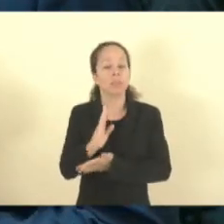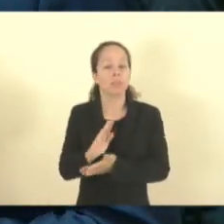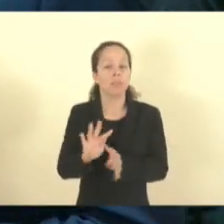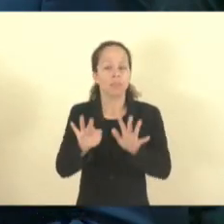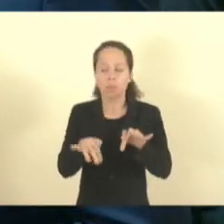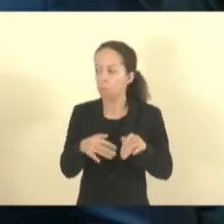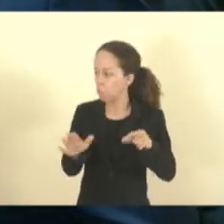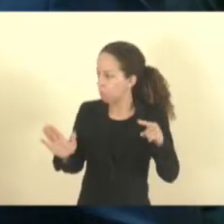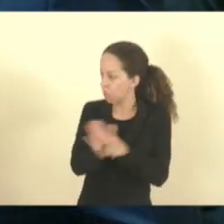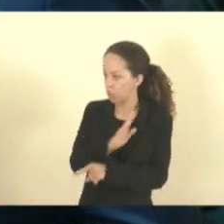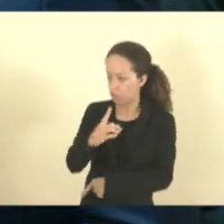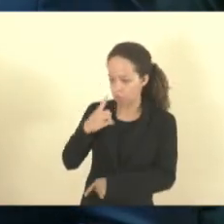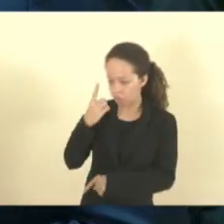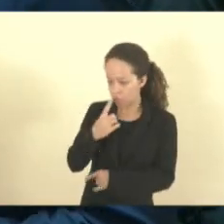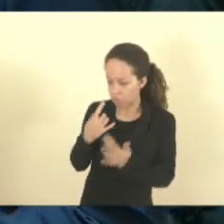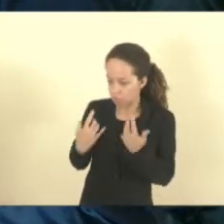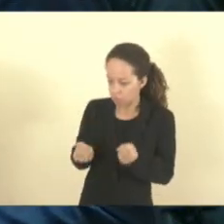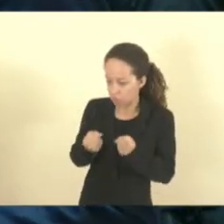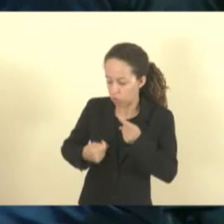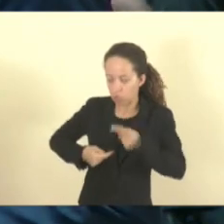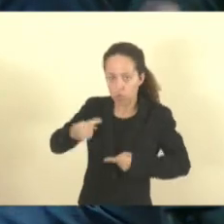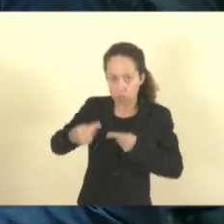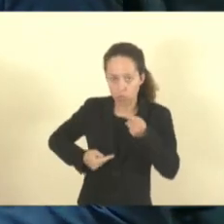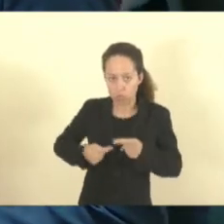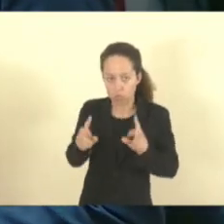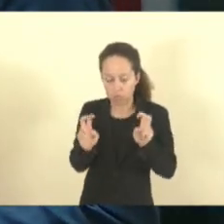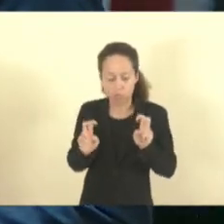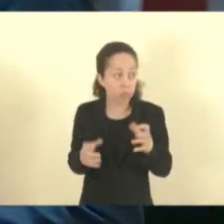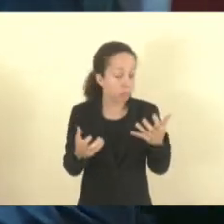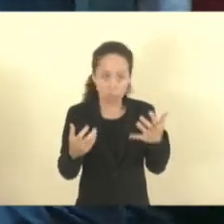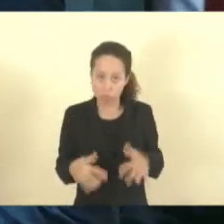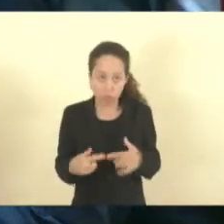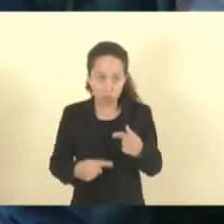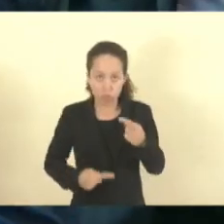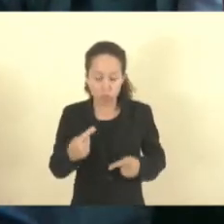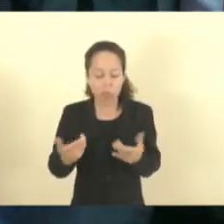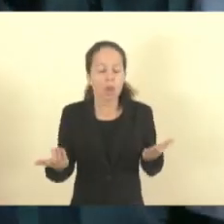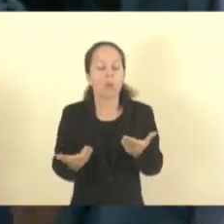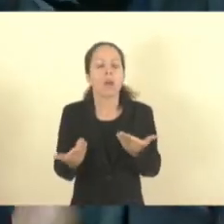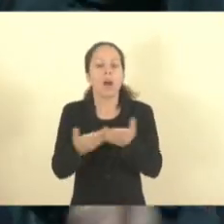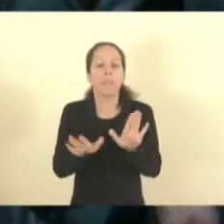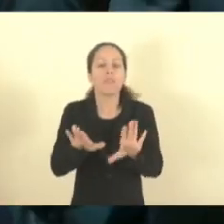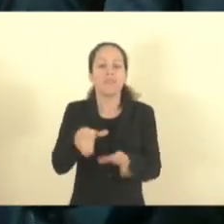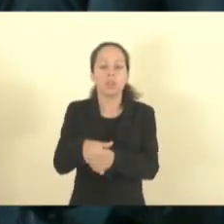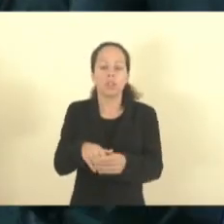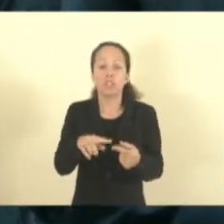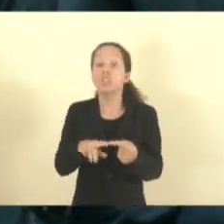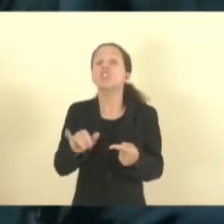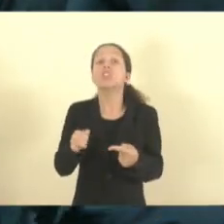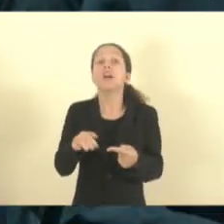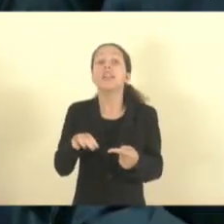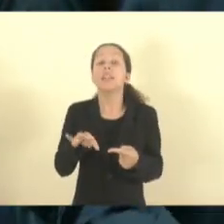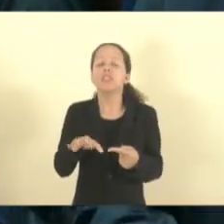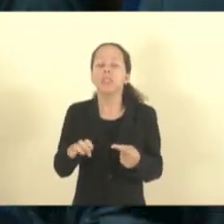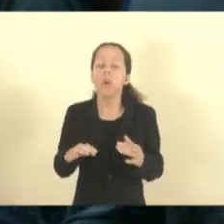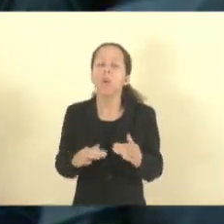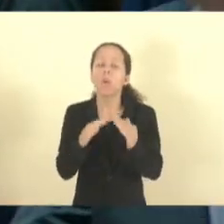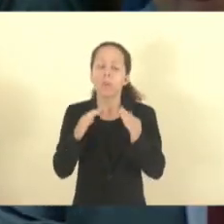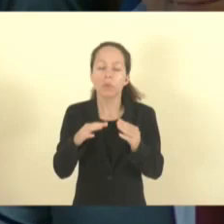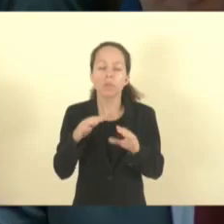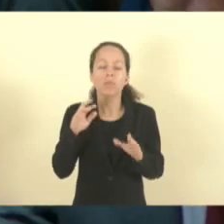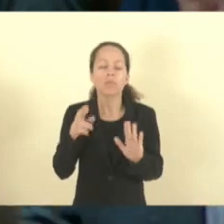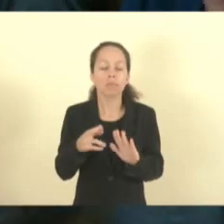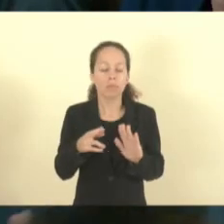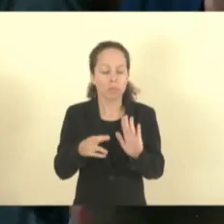aos deputados se algum deputado gostaria de discutir a matéria. Não tendo, coloco a matéria em votação. Deputado Janete, com o relator,